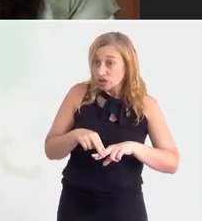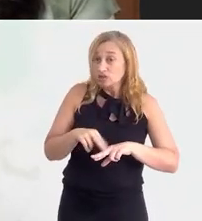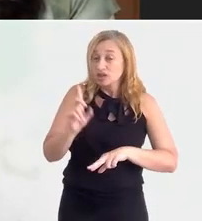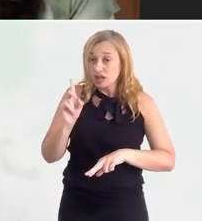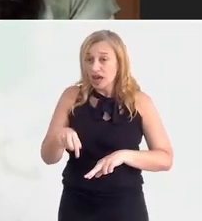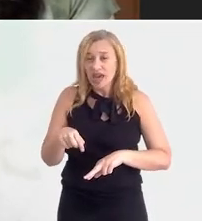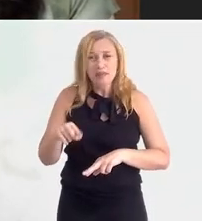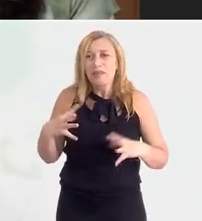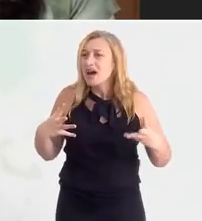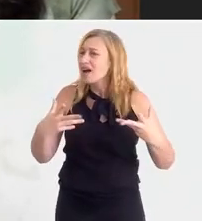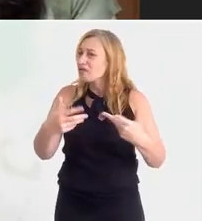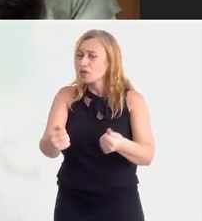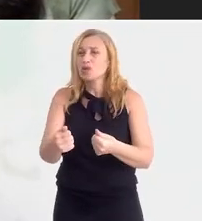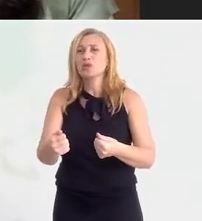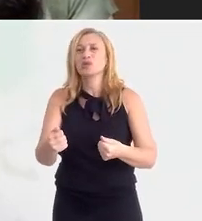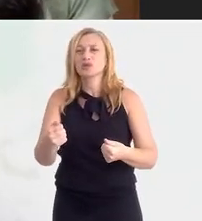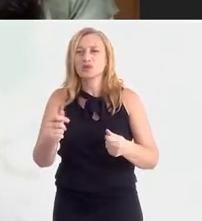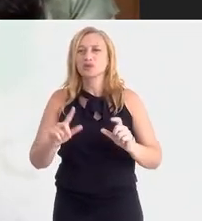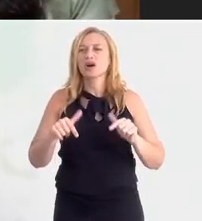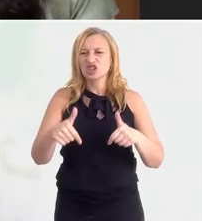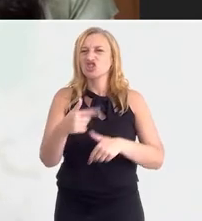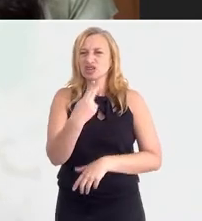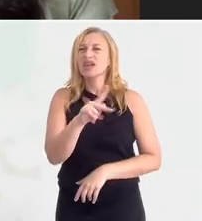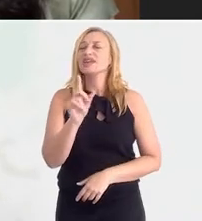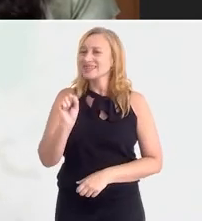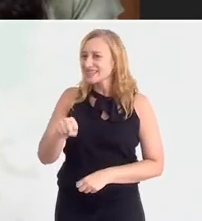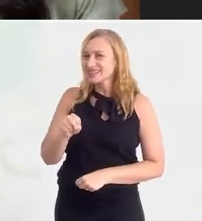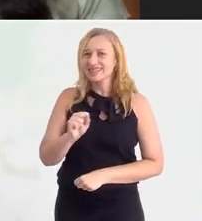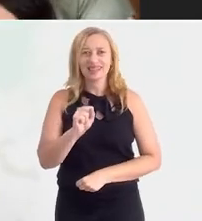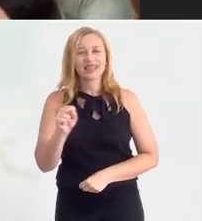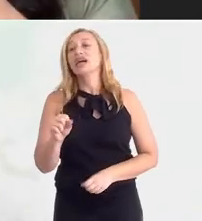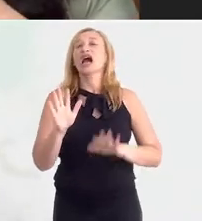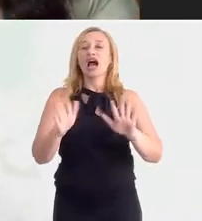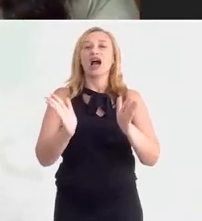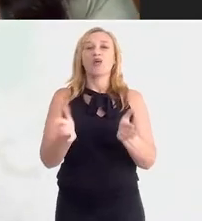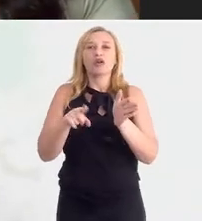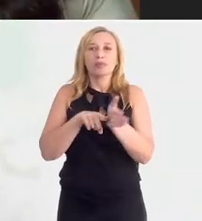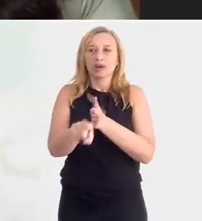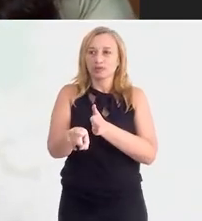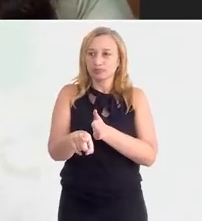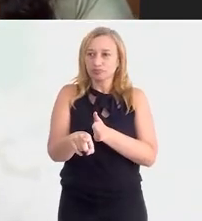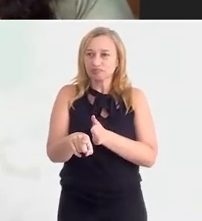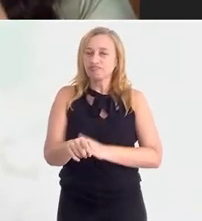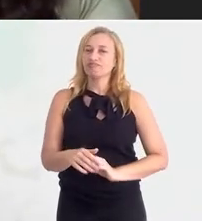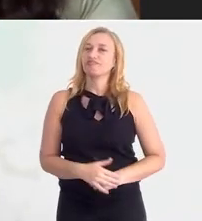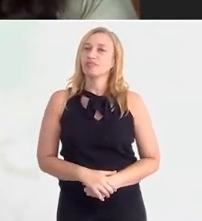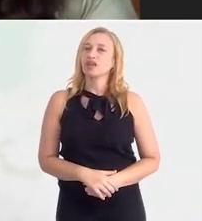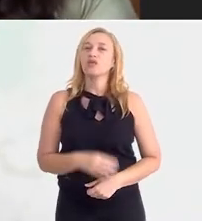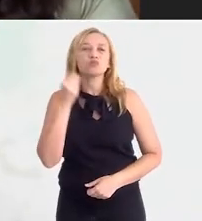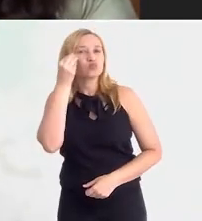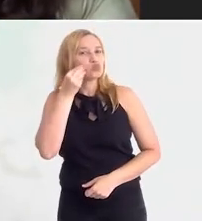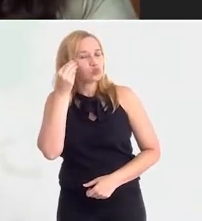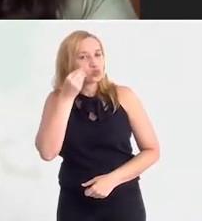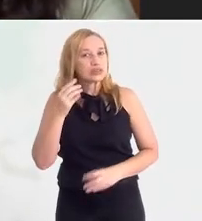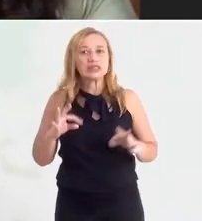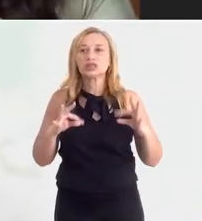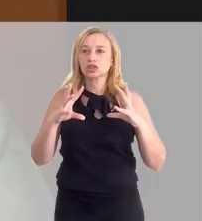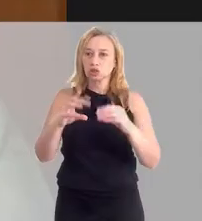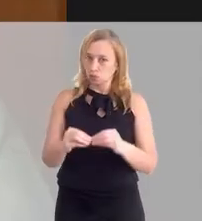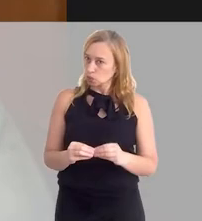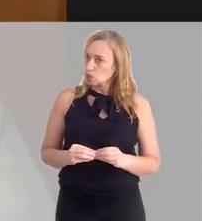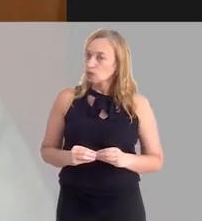hipóteses. É genial, não é? É genial, é genial. Agora eu queria te fazer uma pergunta. Você teve essa experiência